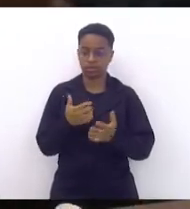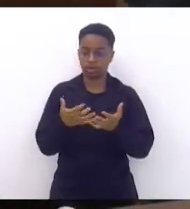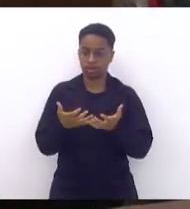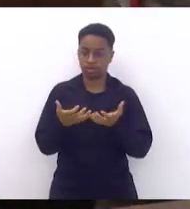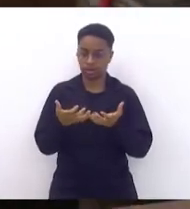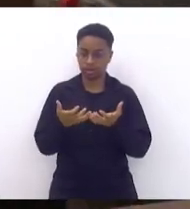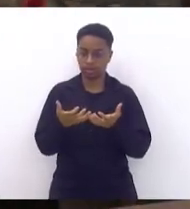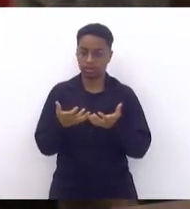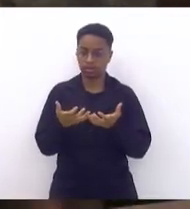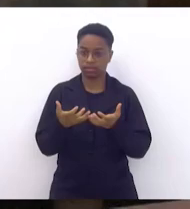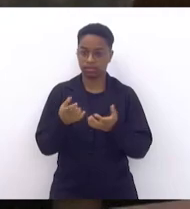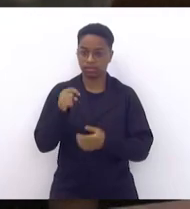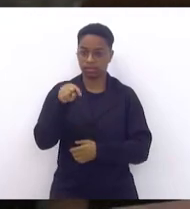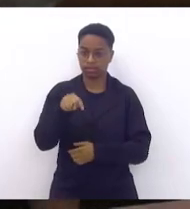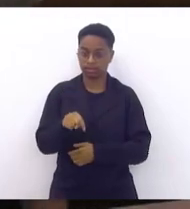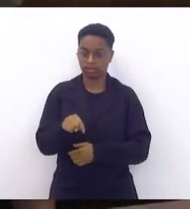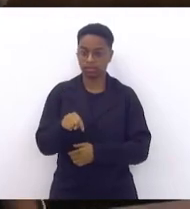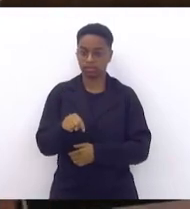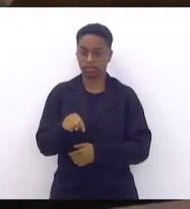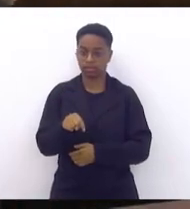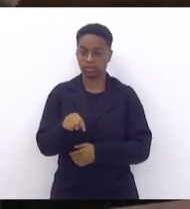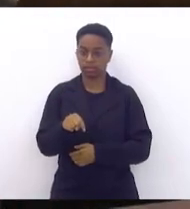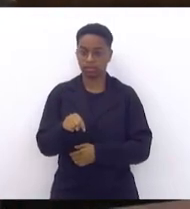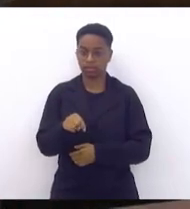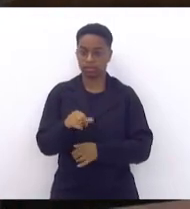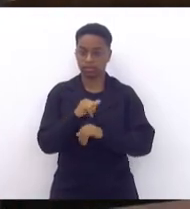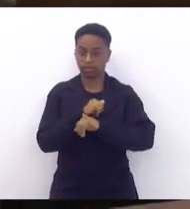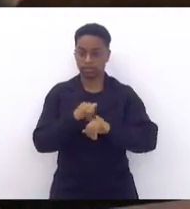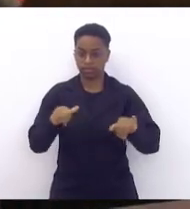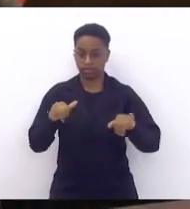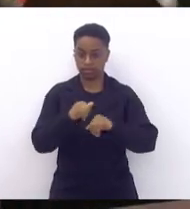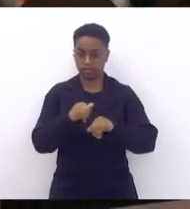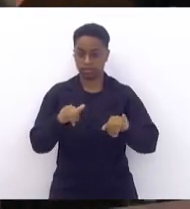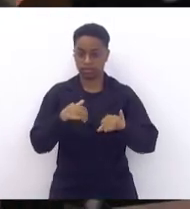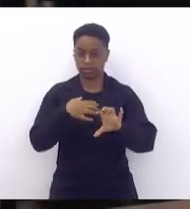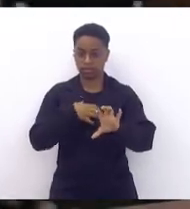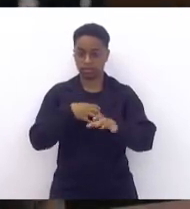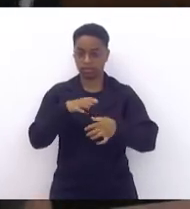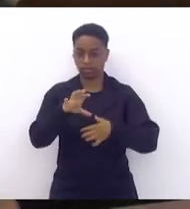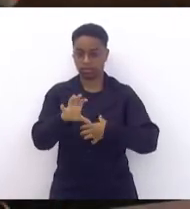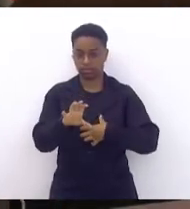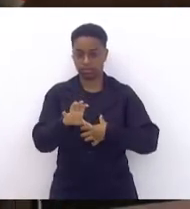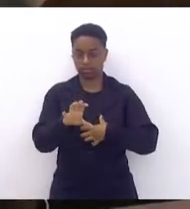casa manifestasse a sua solidariedade, a sua